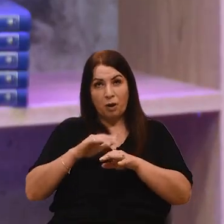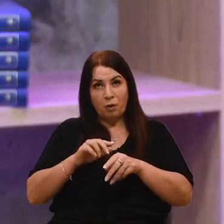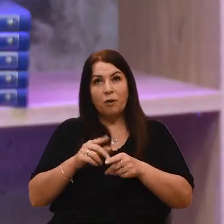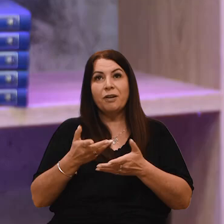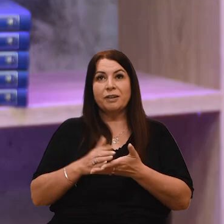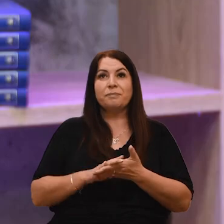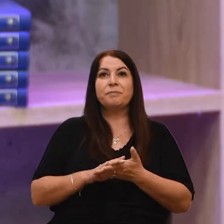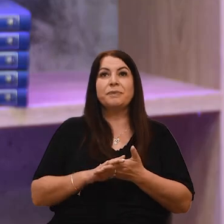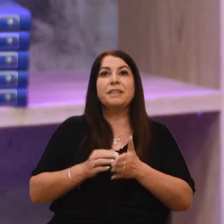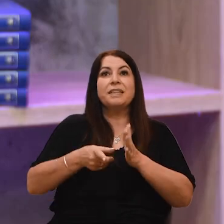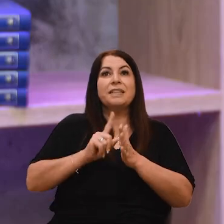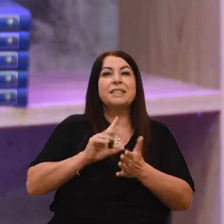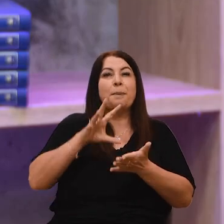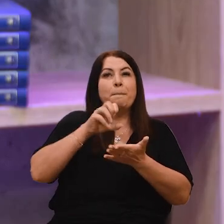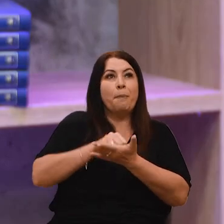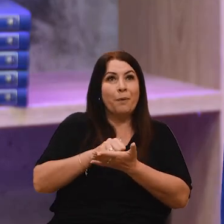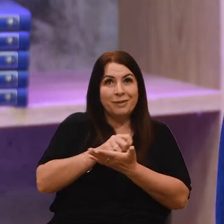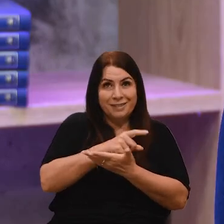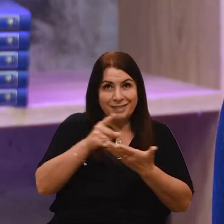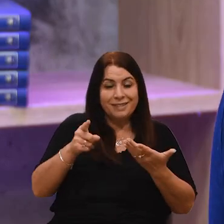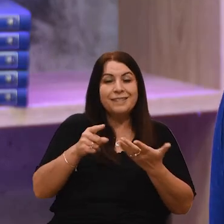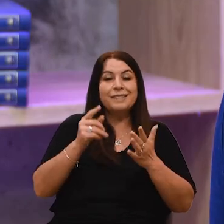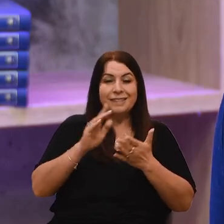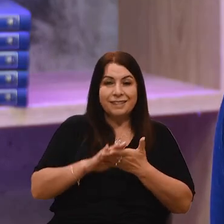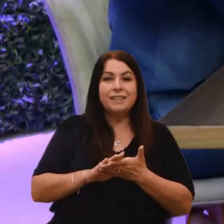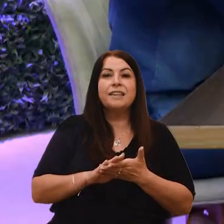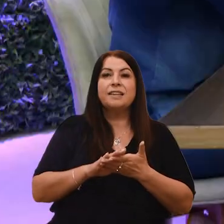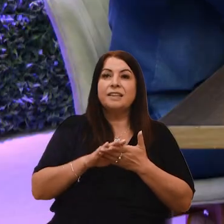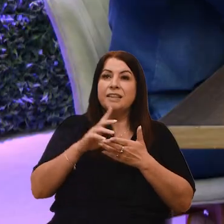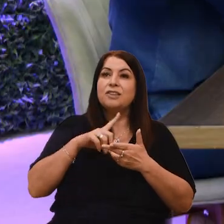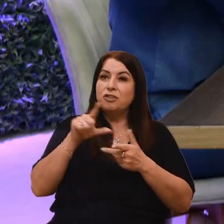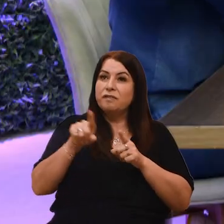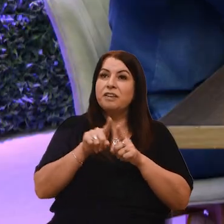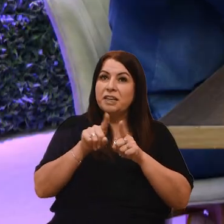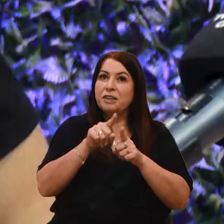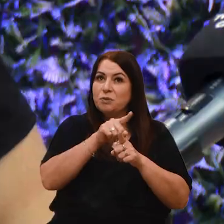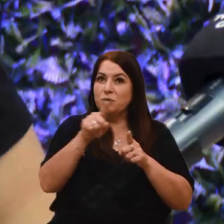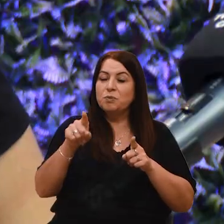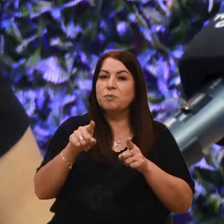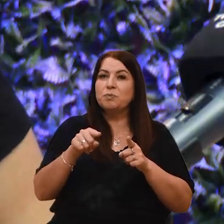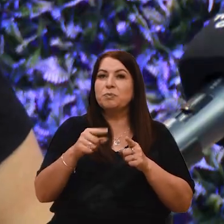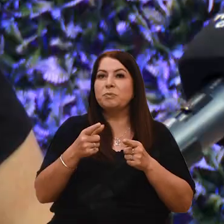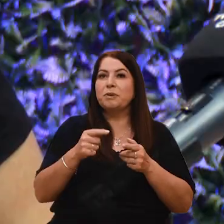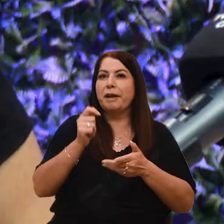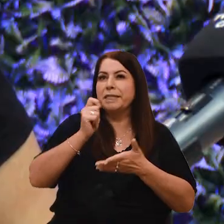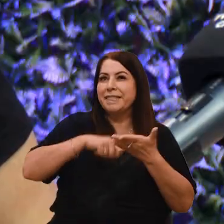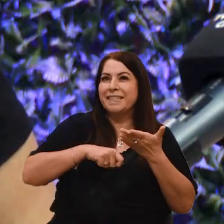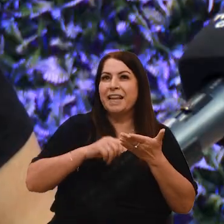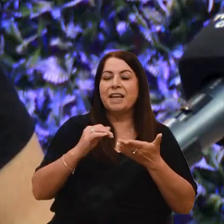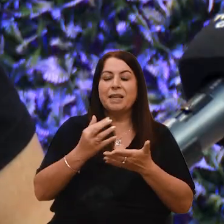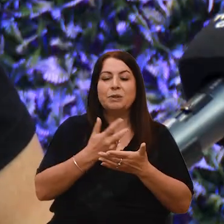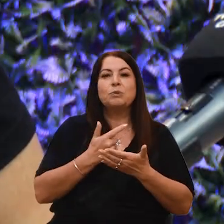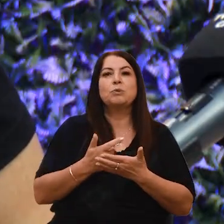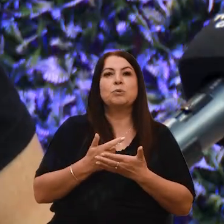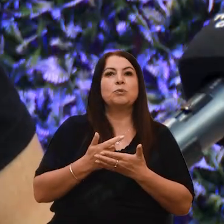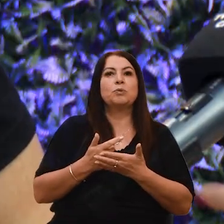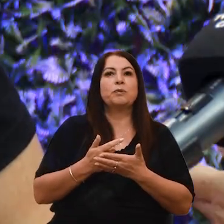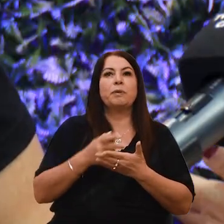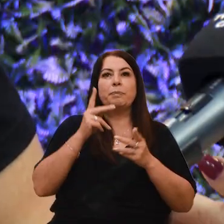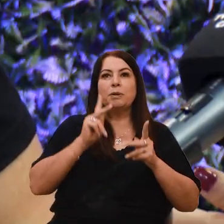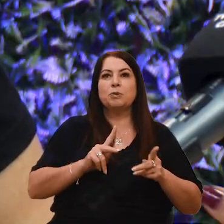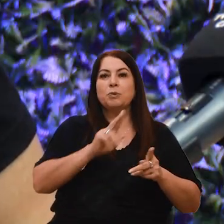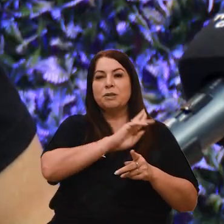aí os antes da posse, antes da posse, isso aí. E elas receberam assinado, tudo. Veio